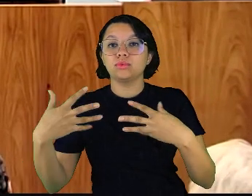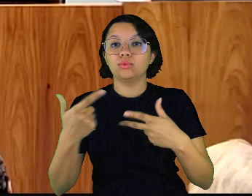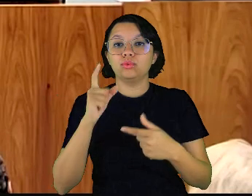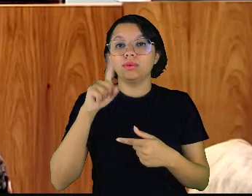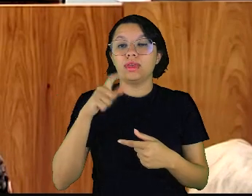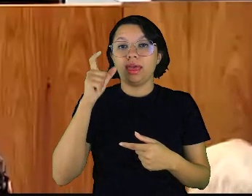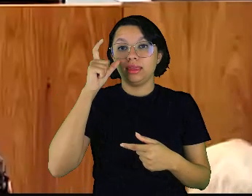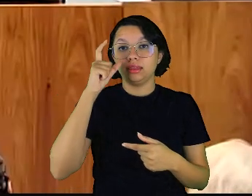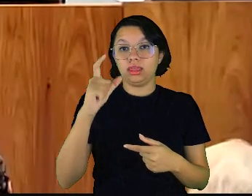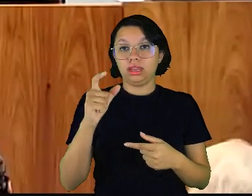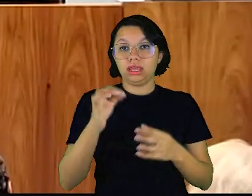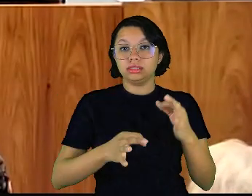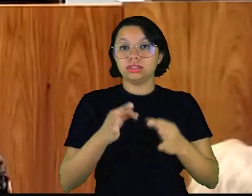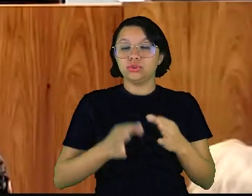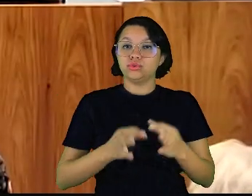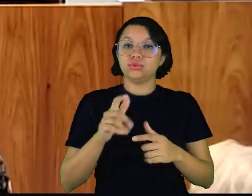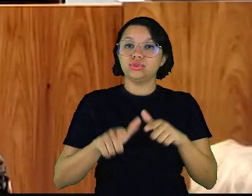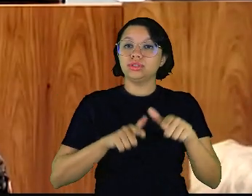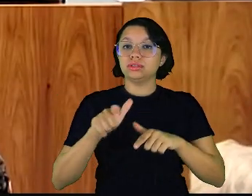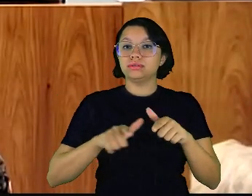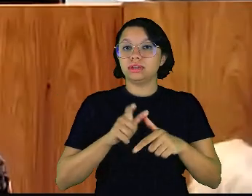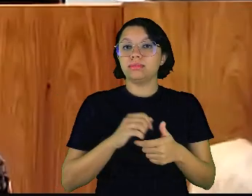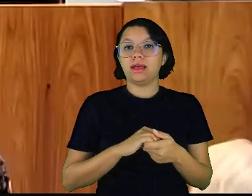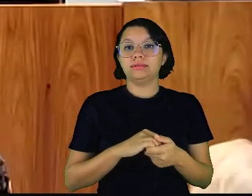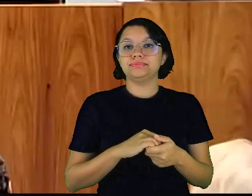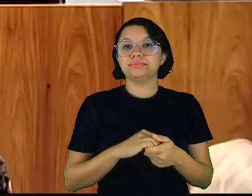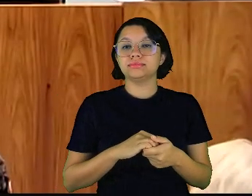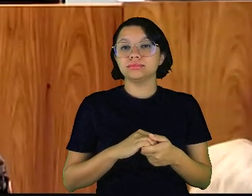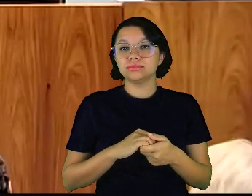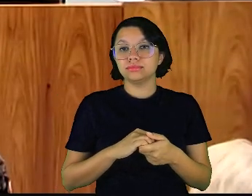de interesse da Justiça do Trabalho e que